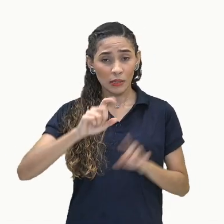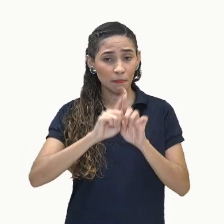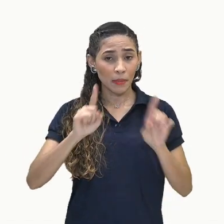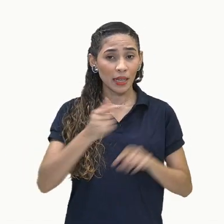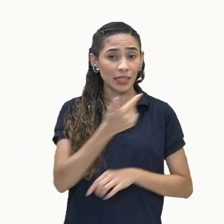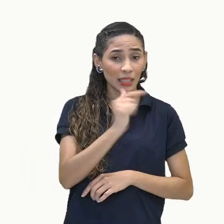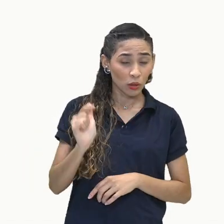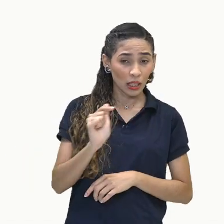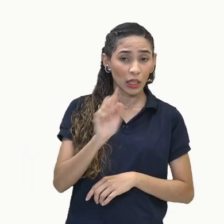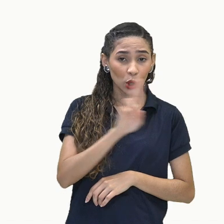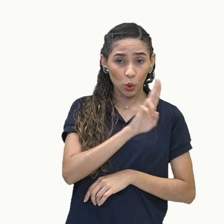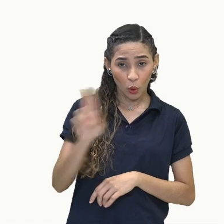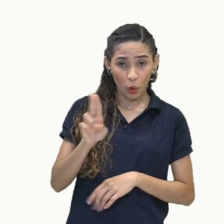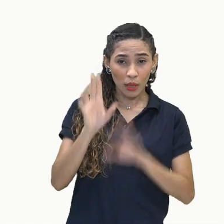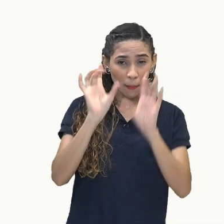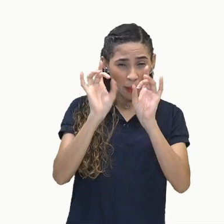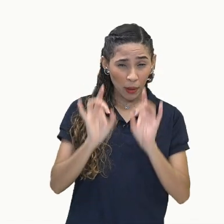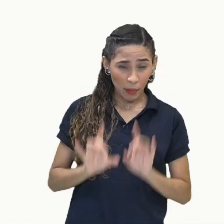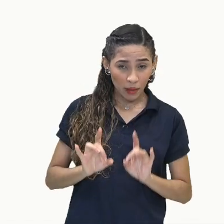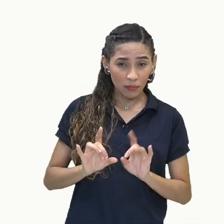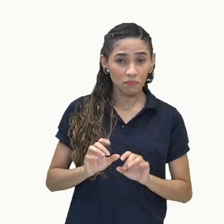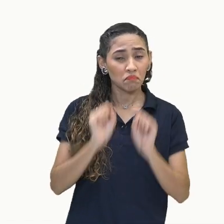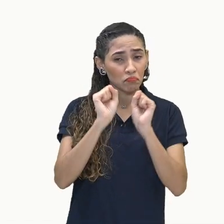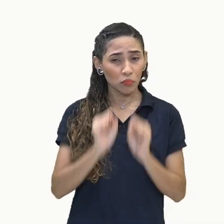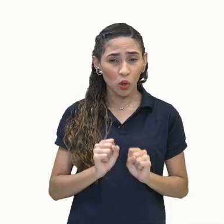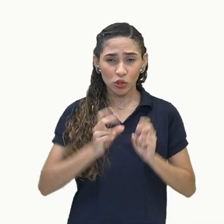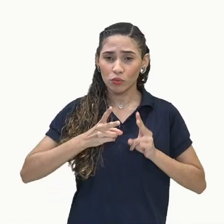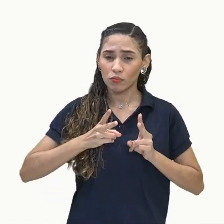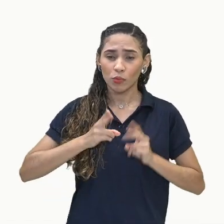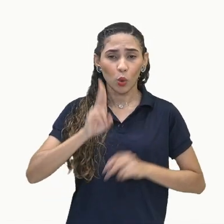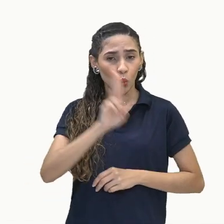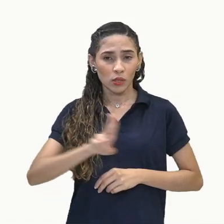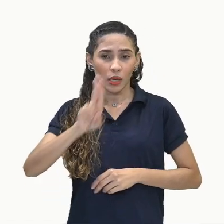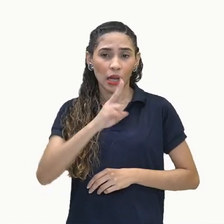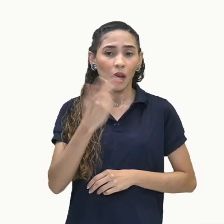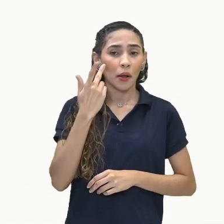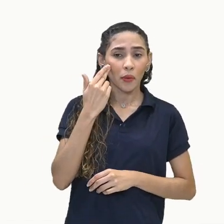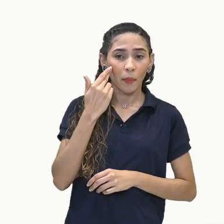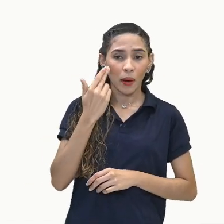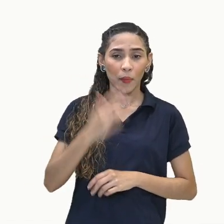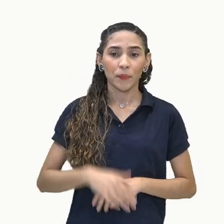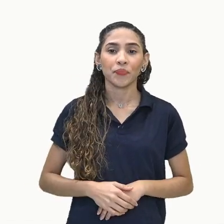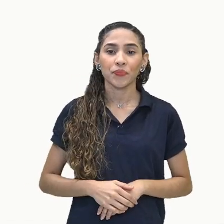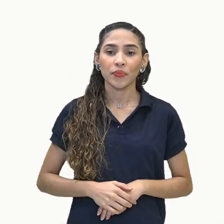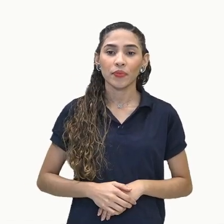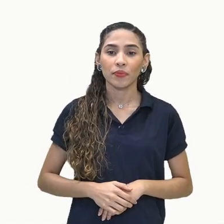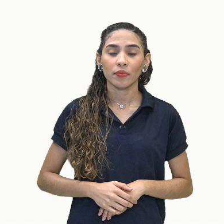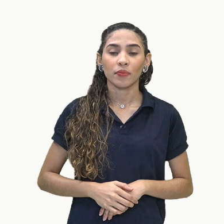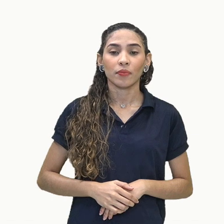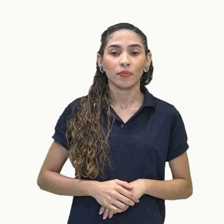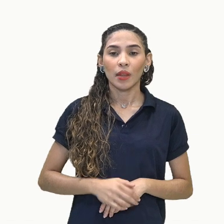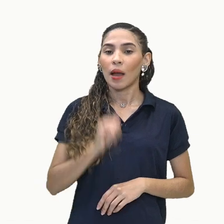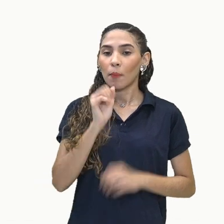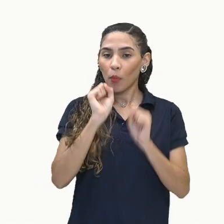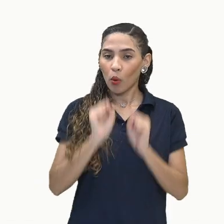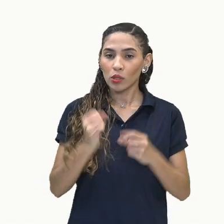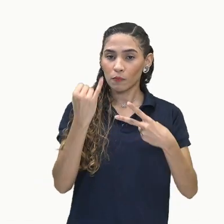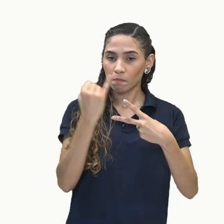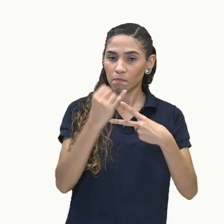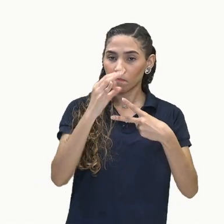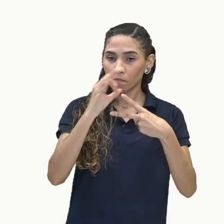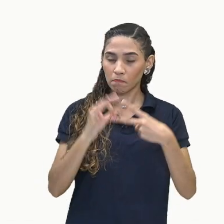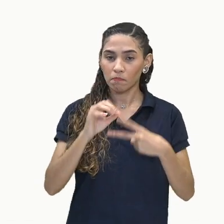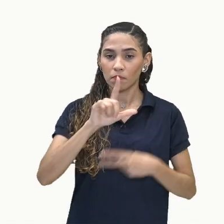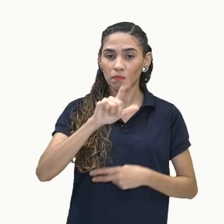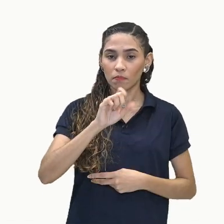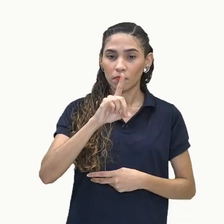nome especial, tá? Eu posso fazer um polígono com 14 lados, mas ele não vai ter